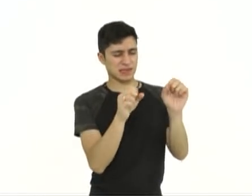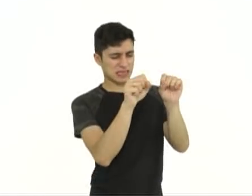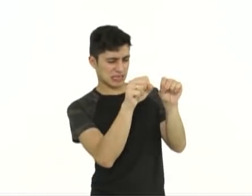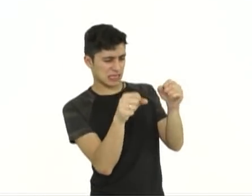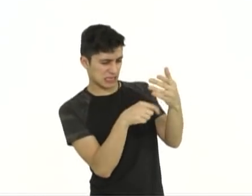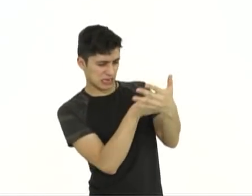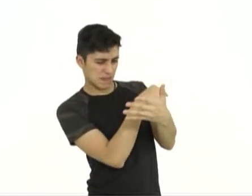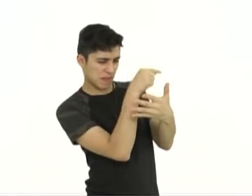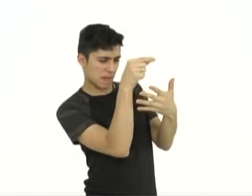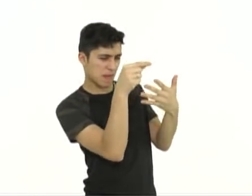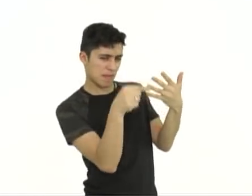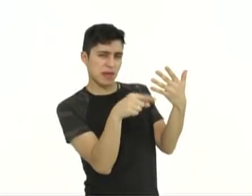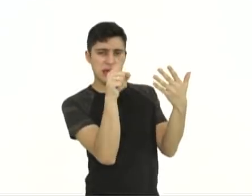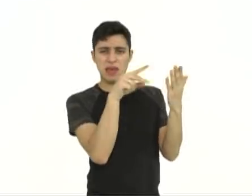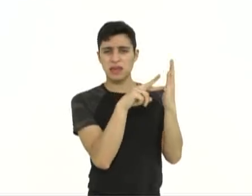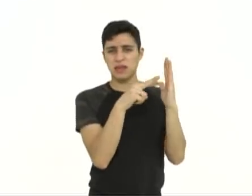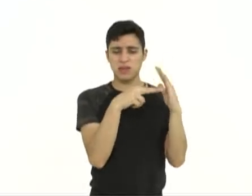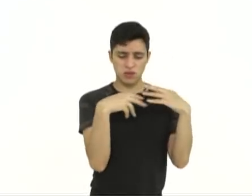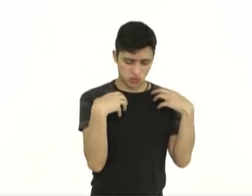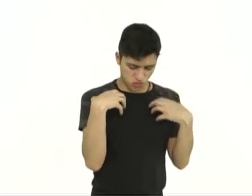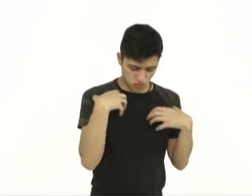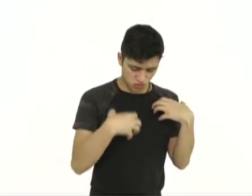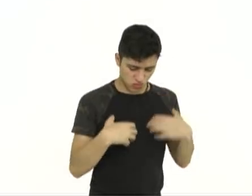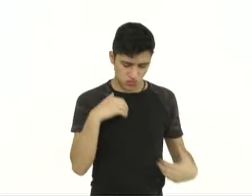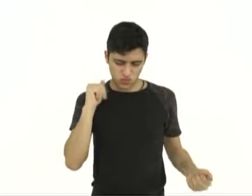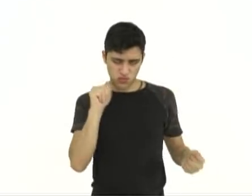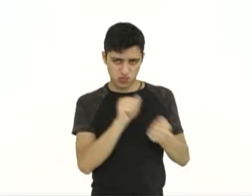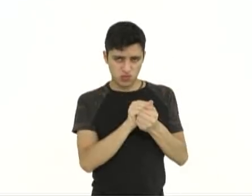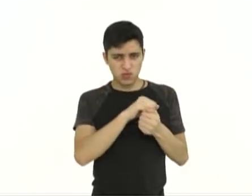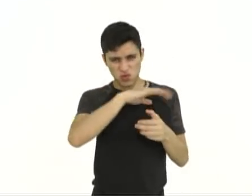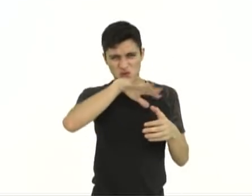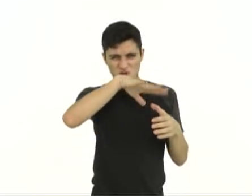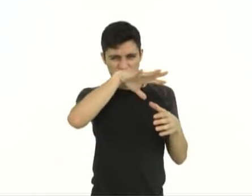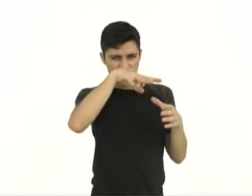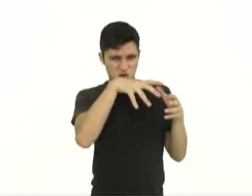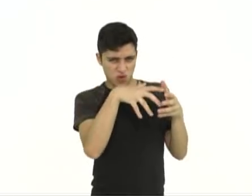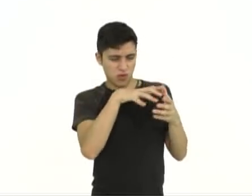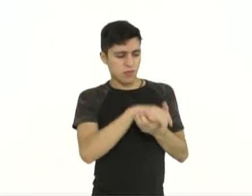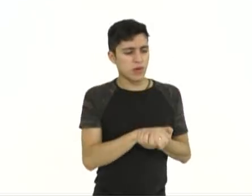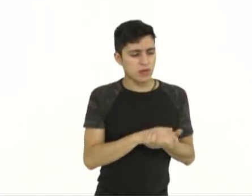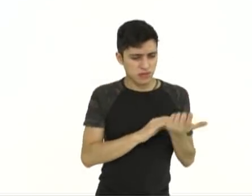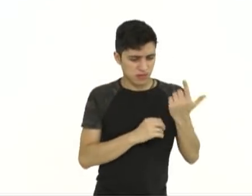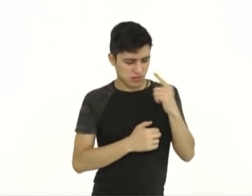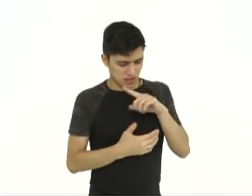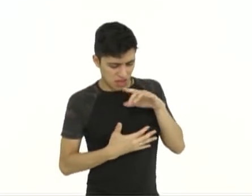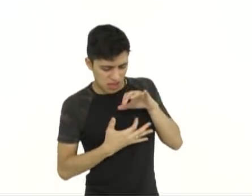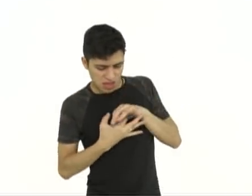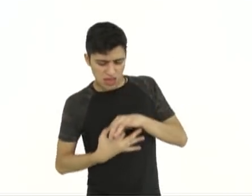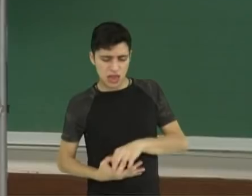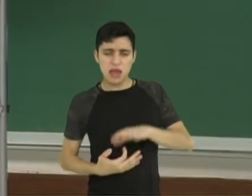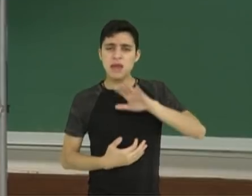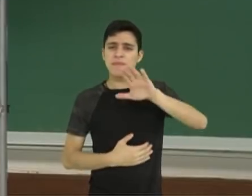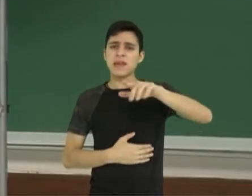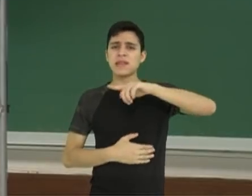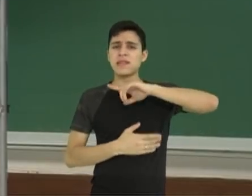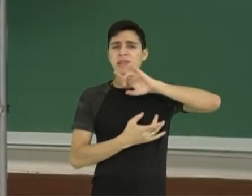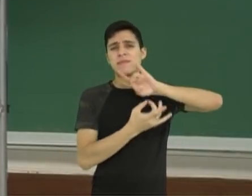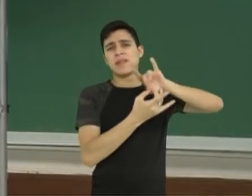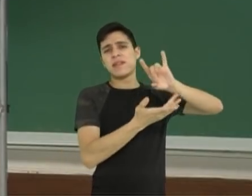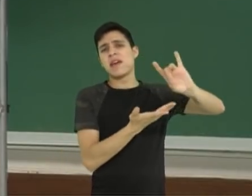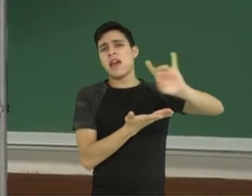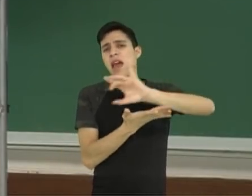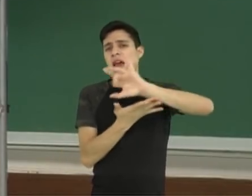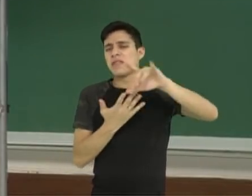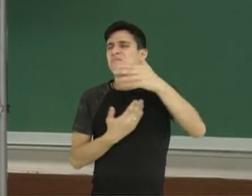como conjuntos de órgãos, apesar de estarem ligados, têm atividades específicas. Mas como assim, Fabiano?